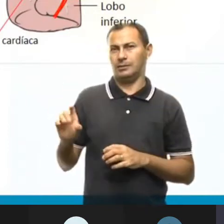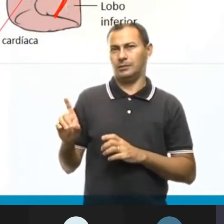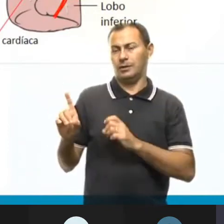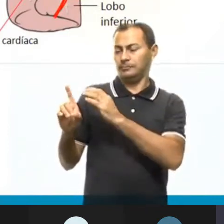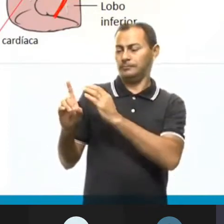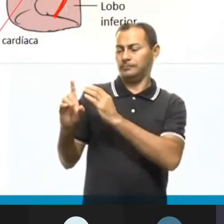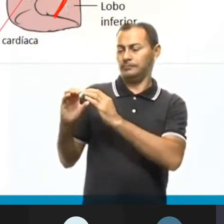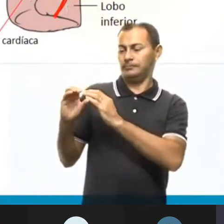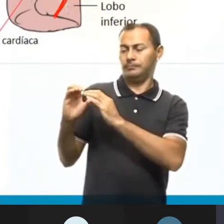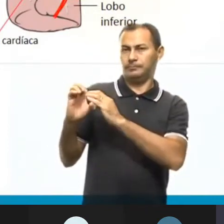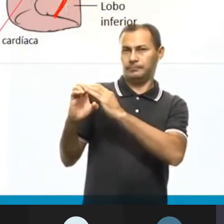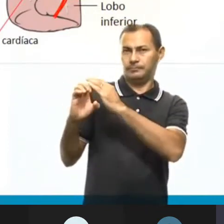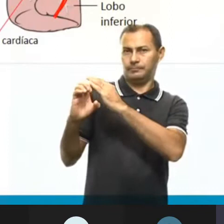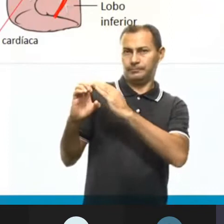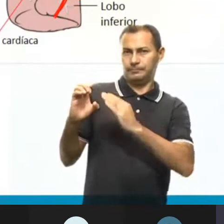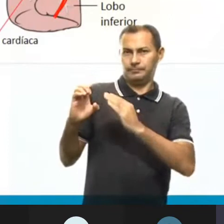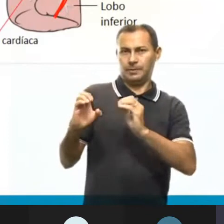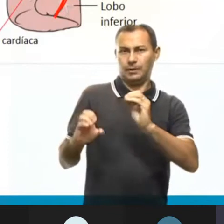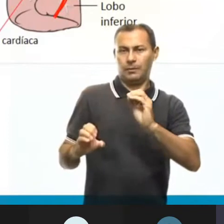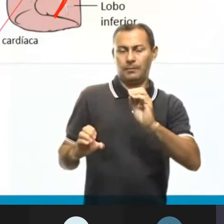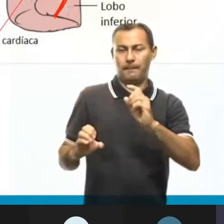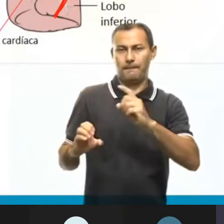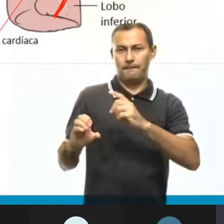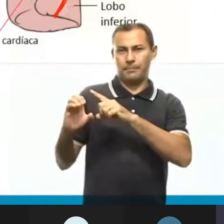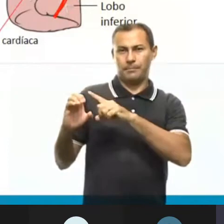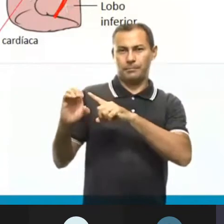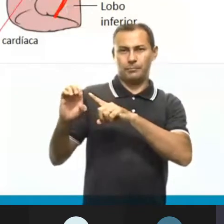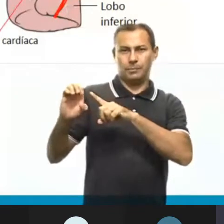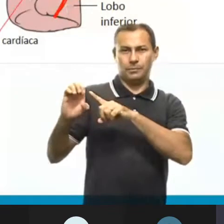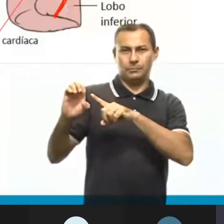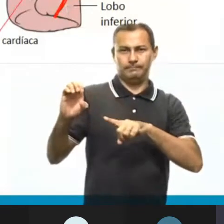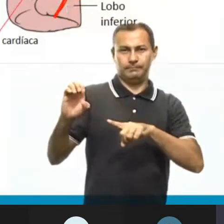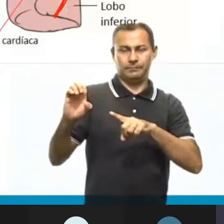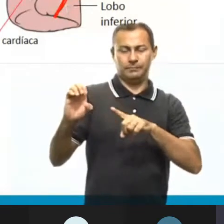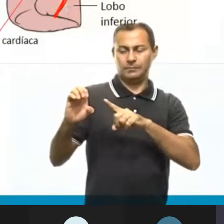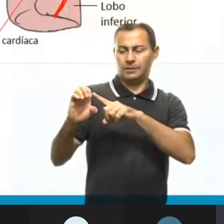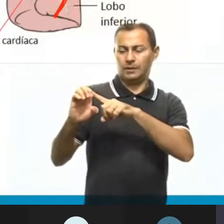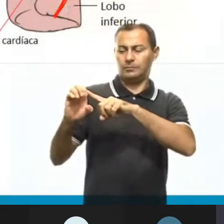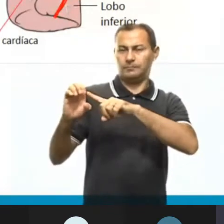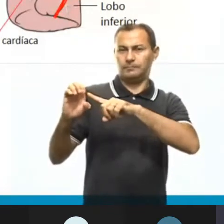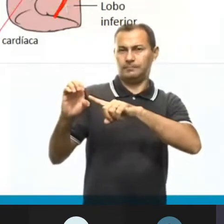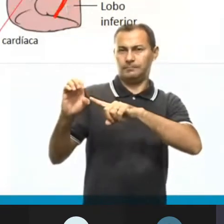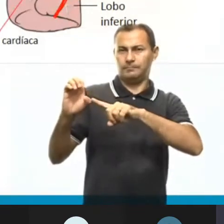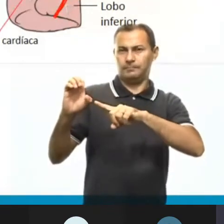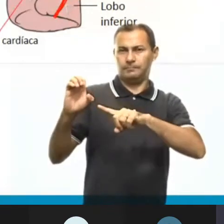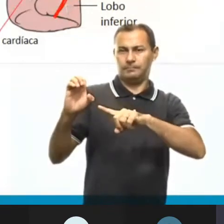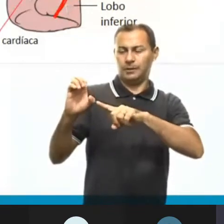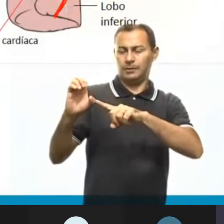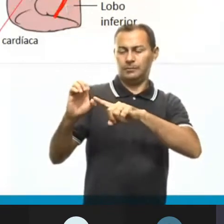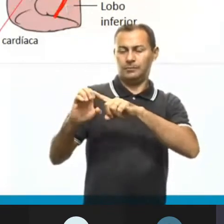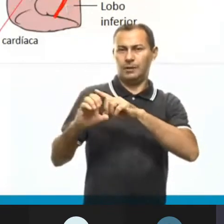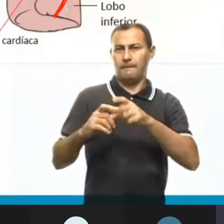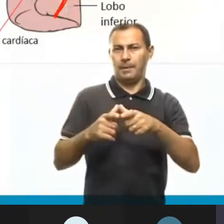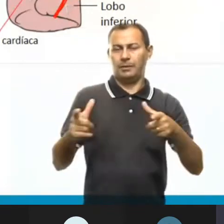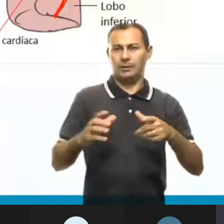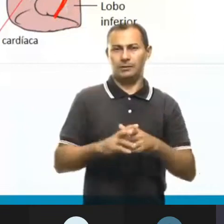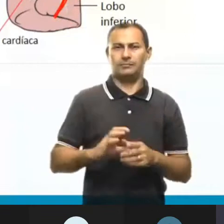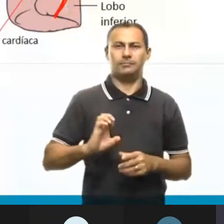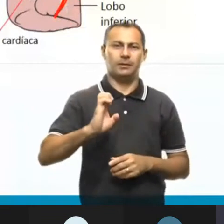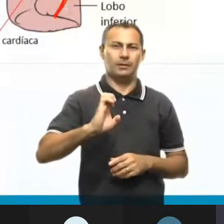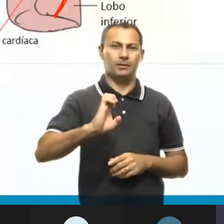tenho somente aqui, ó, a fissura oblíqua, tá? O meu lado direito, ele é maior do que o meu